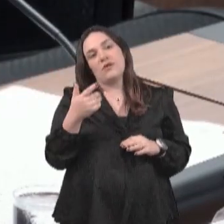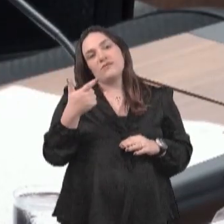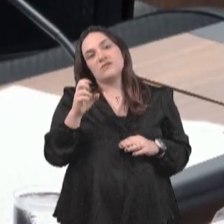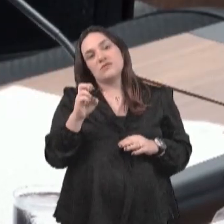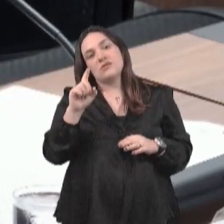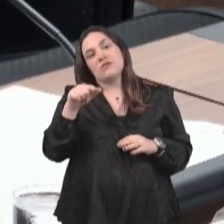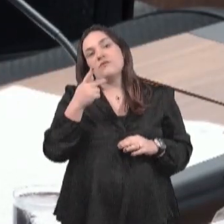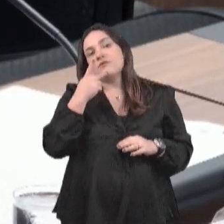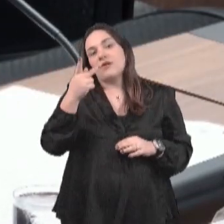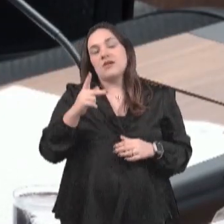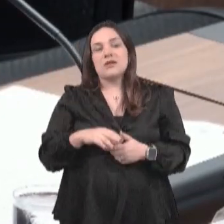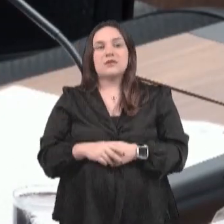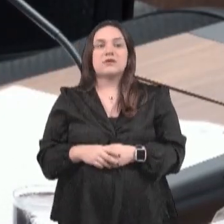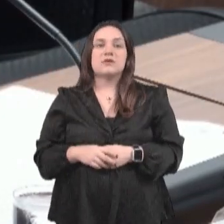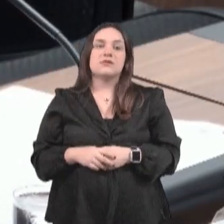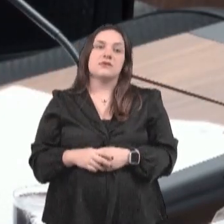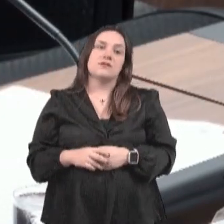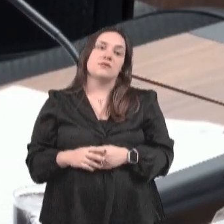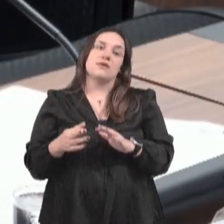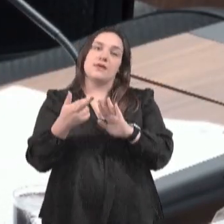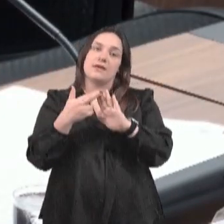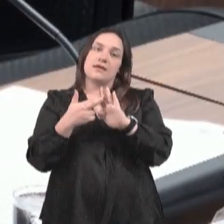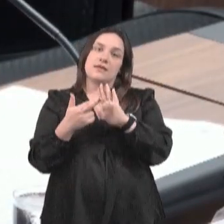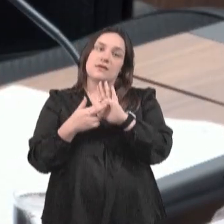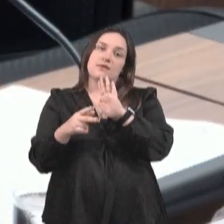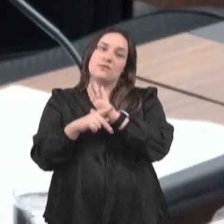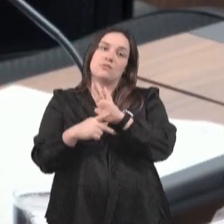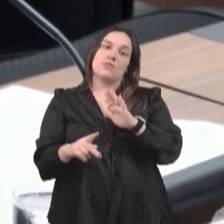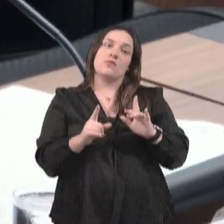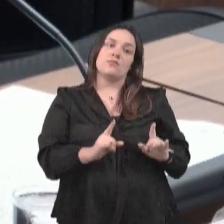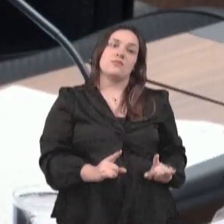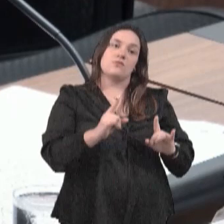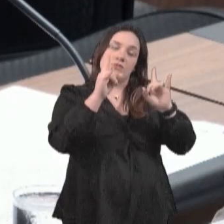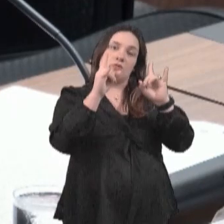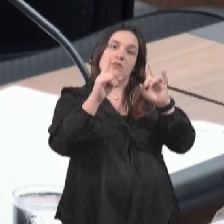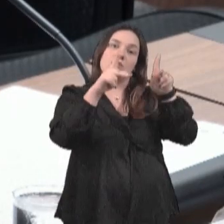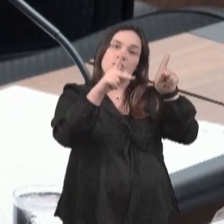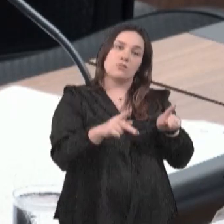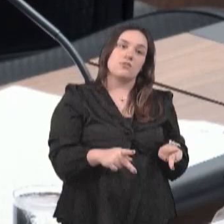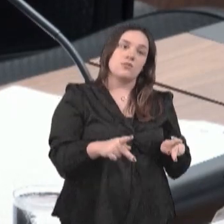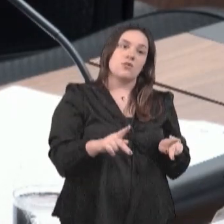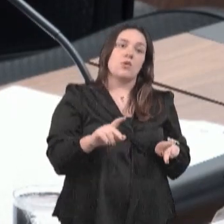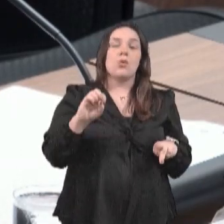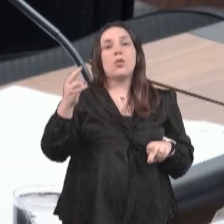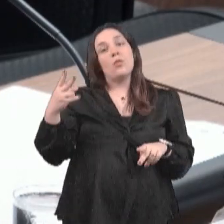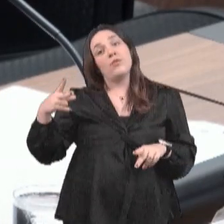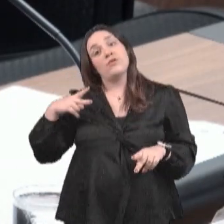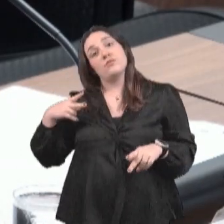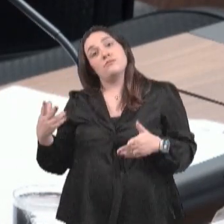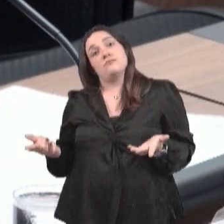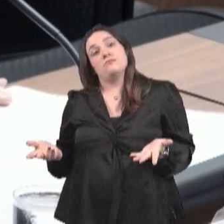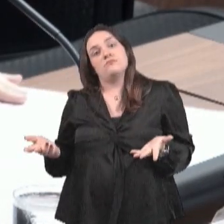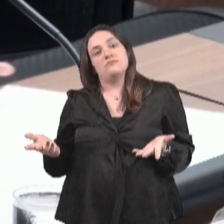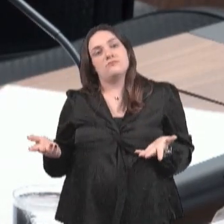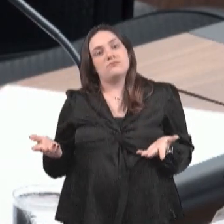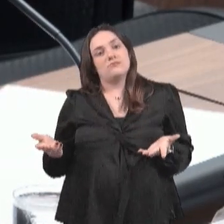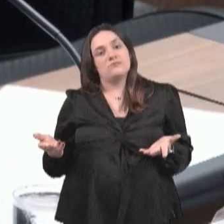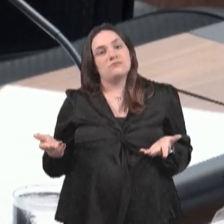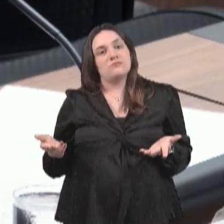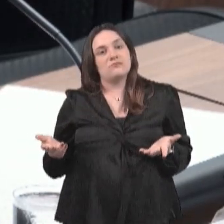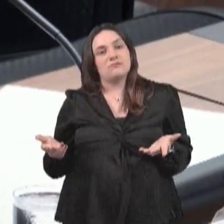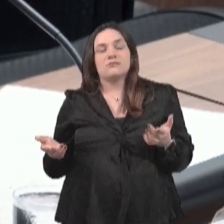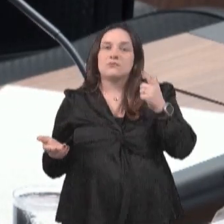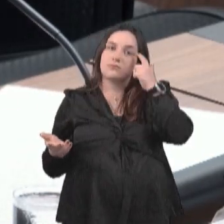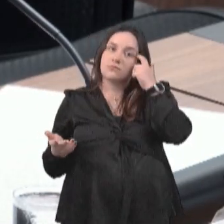18/25, estabelece disciplinas tanto para edifícios públicos quanto privado. Então, nesse caso, a